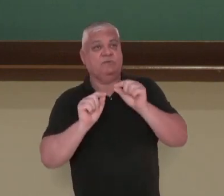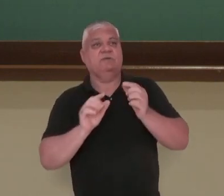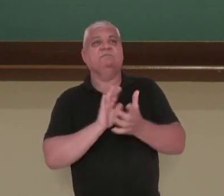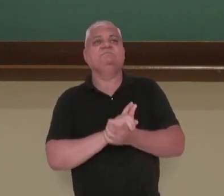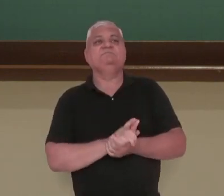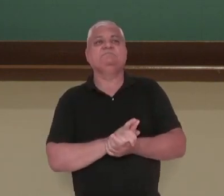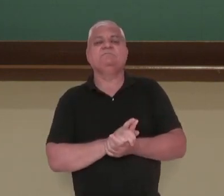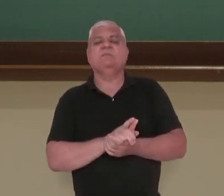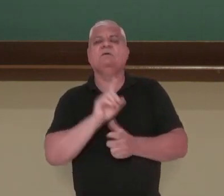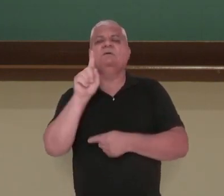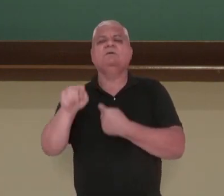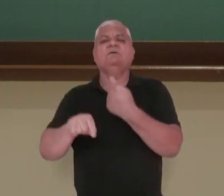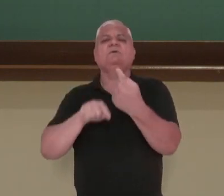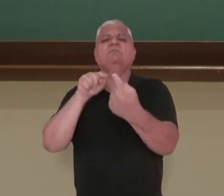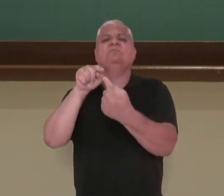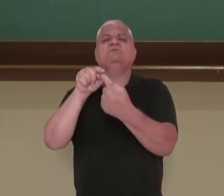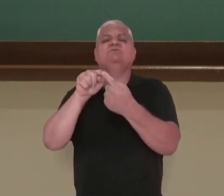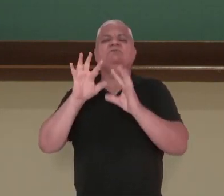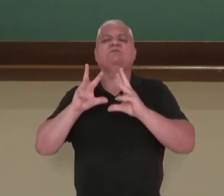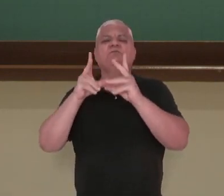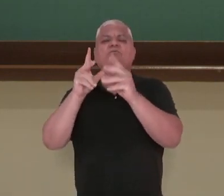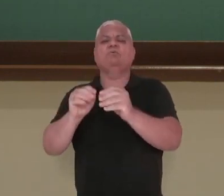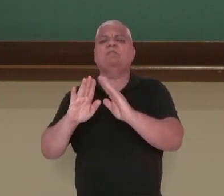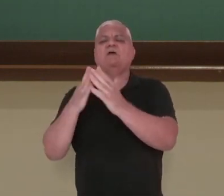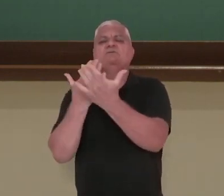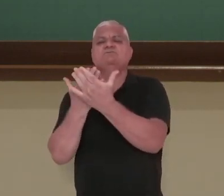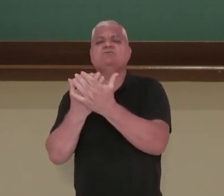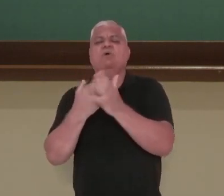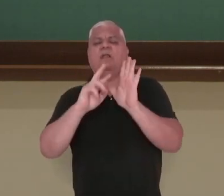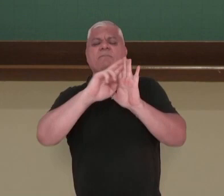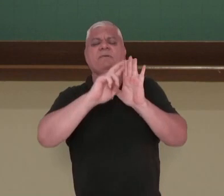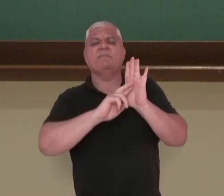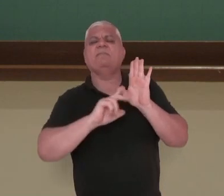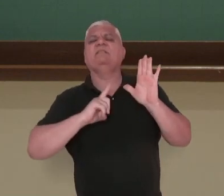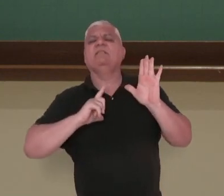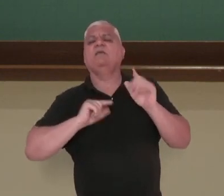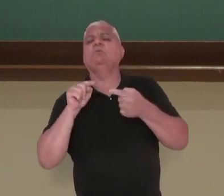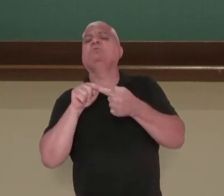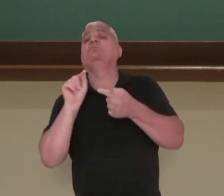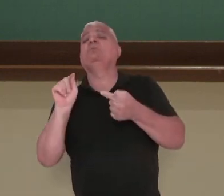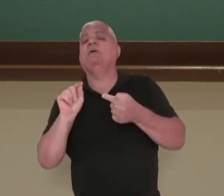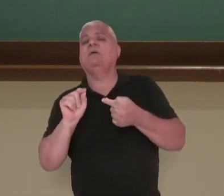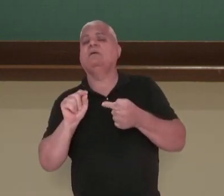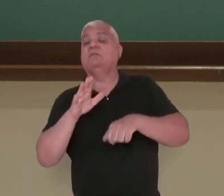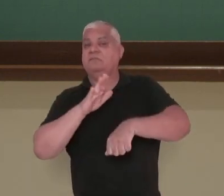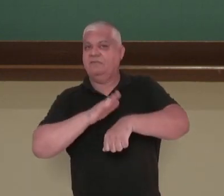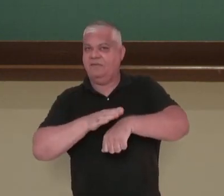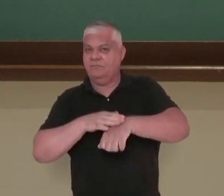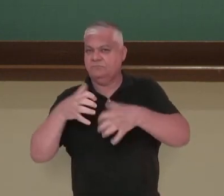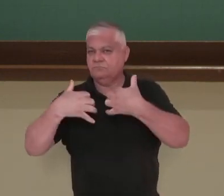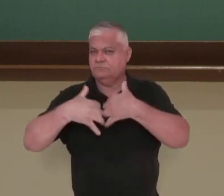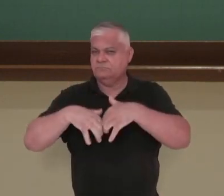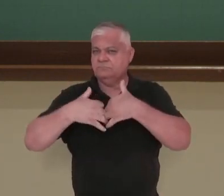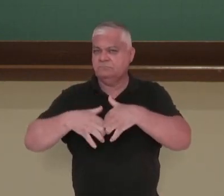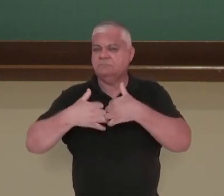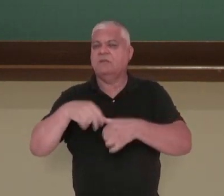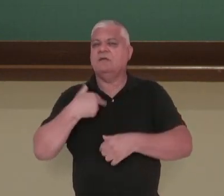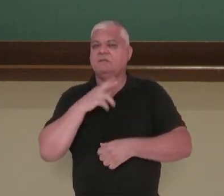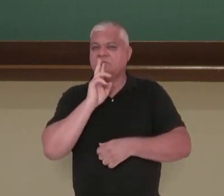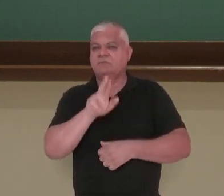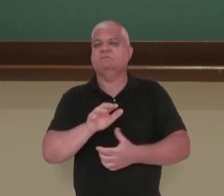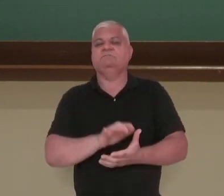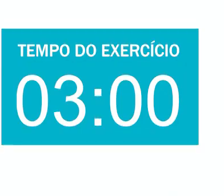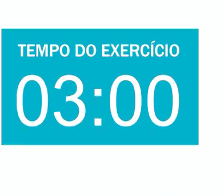pergunto: qual é o objetivo de todas as escolas possuírem um regimento escolar? Vocês vão ter um tempinho aí para pensar e eu já